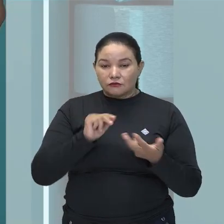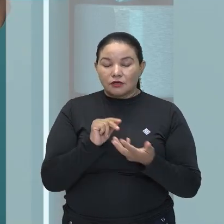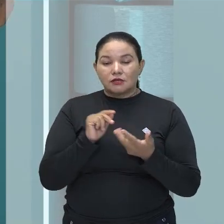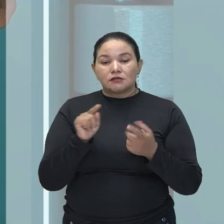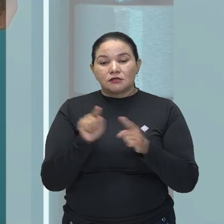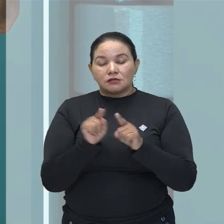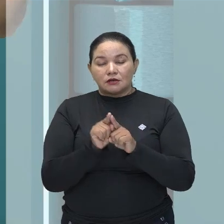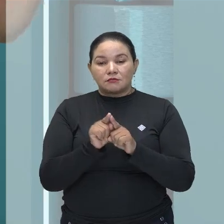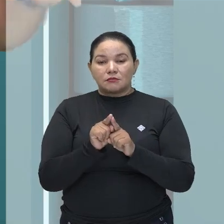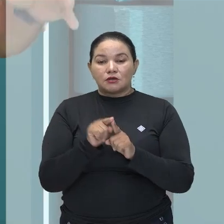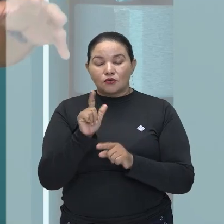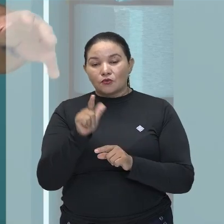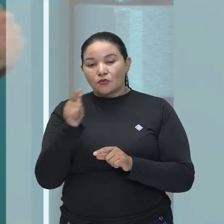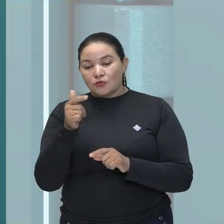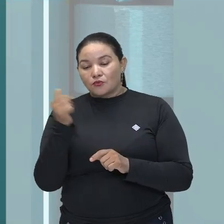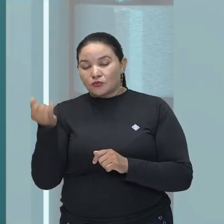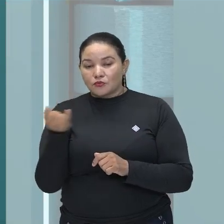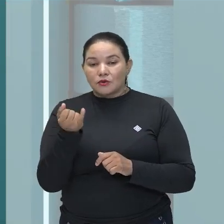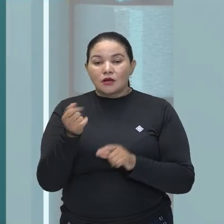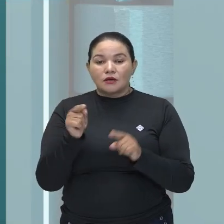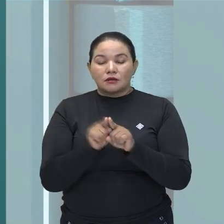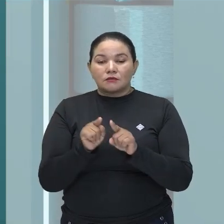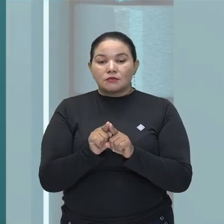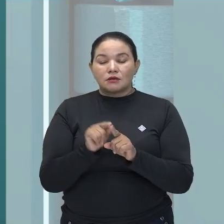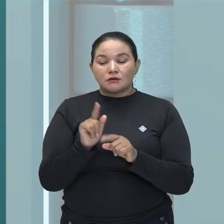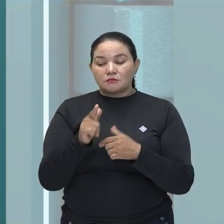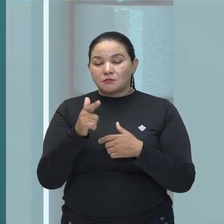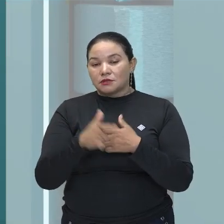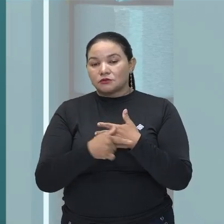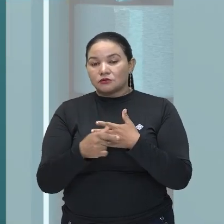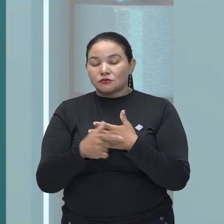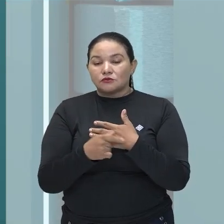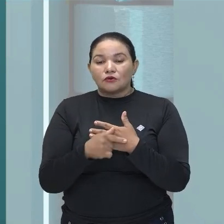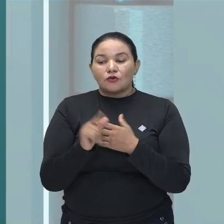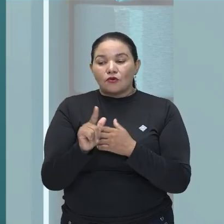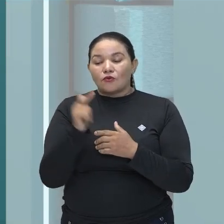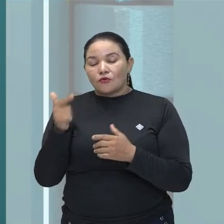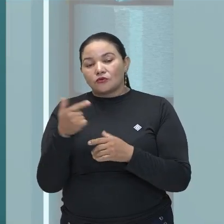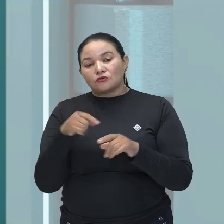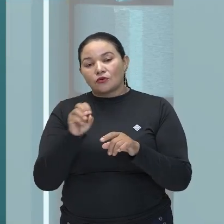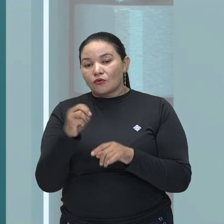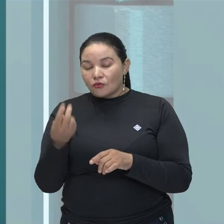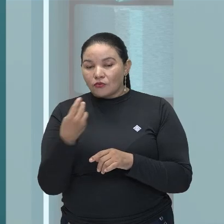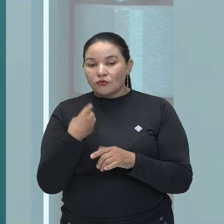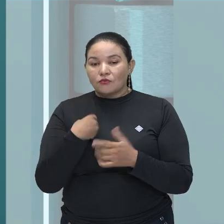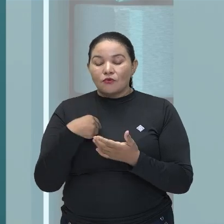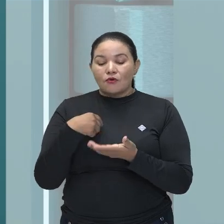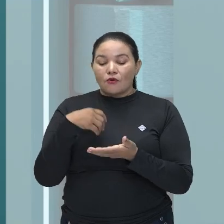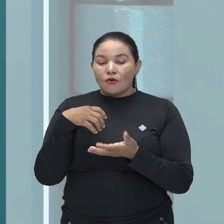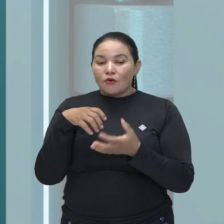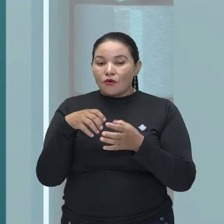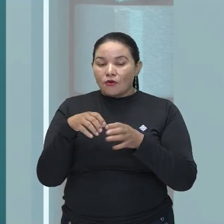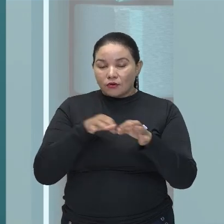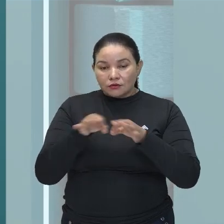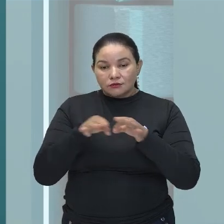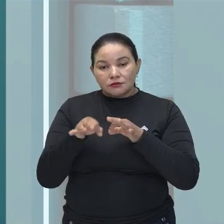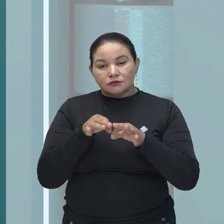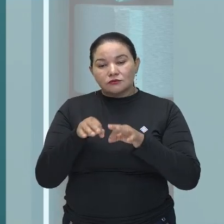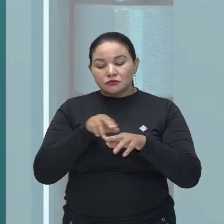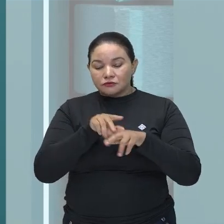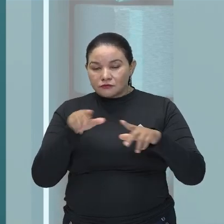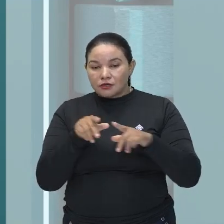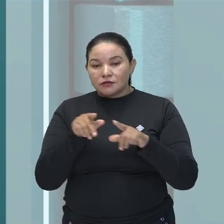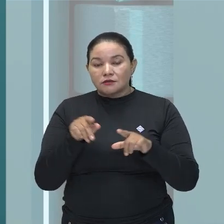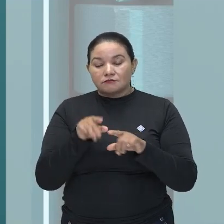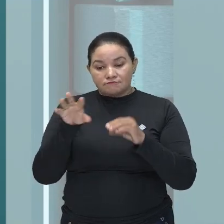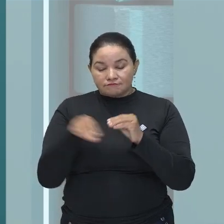testemunhas, vai trazer especialistas, pode pegar informações de organizações, então ela é mais completa, ela